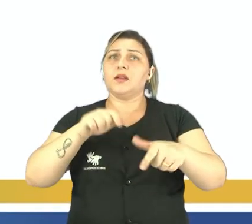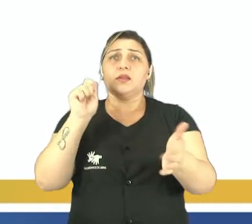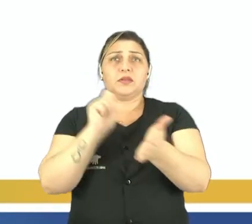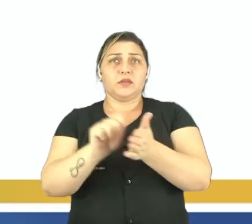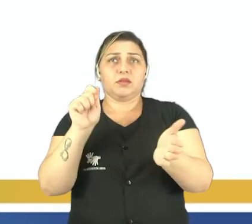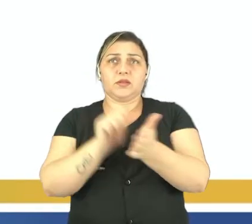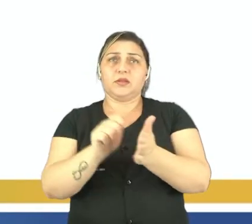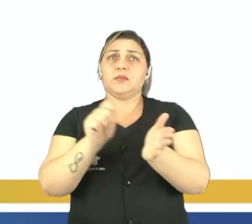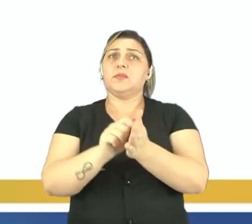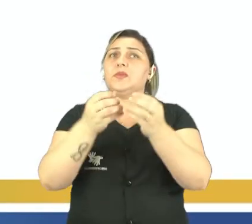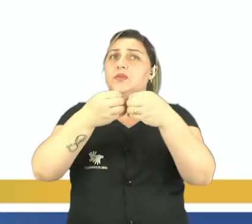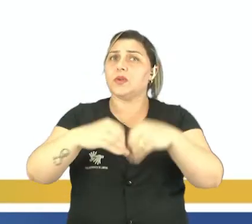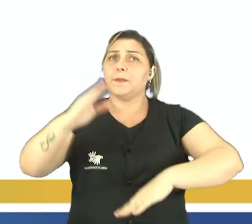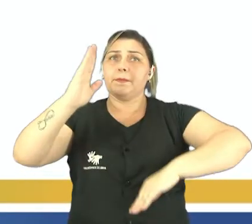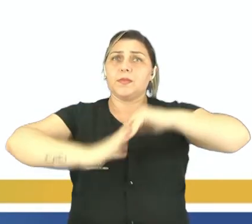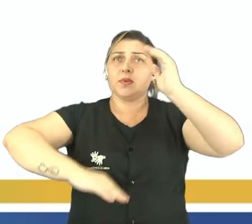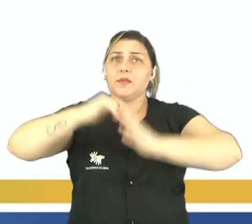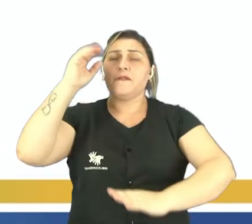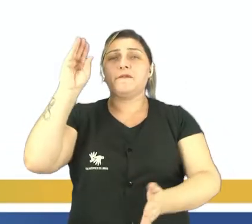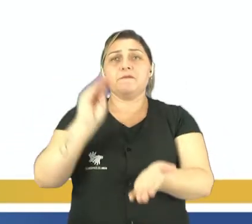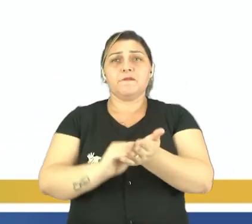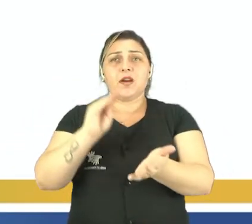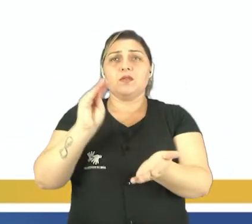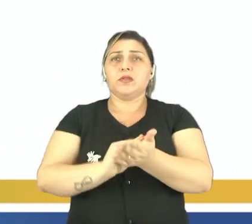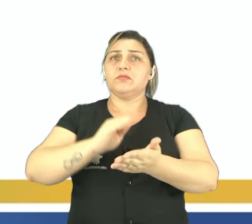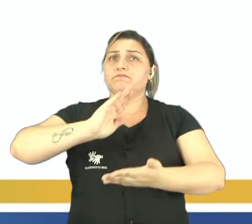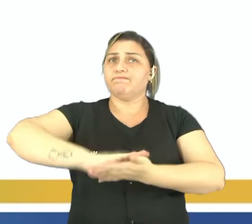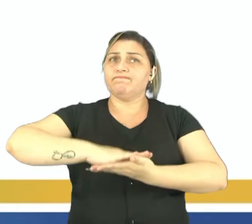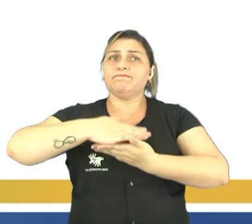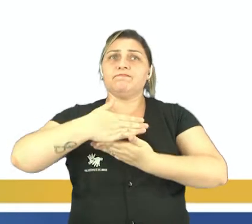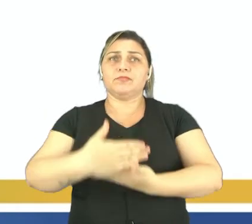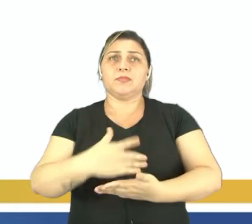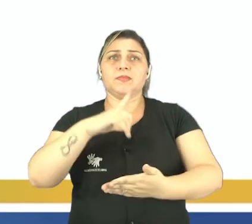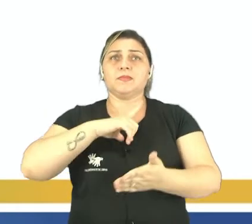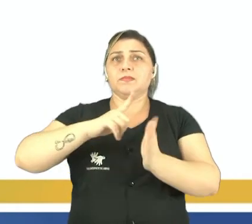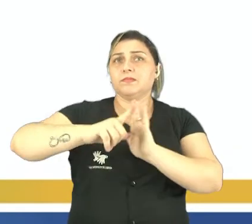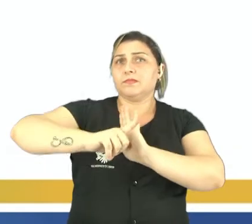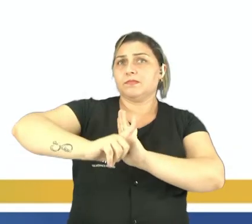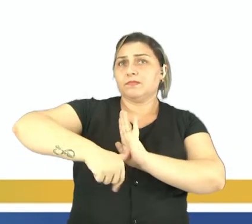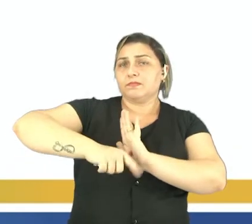Devo registrar que tive prejuízos profissionais por falta do aparelho.